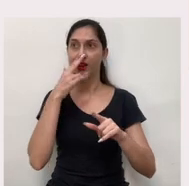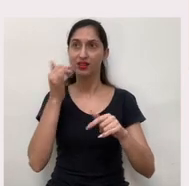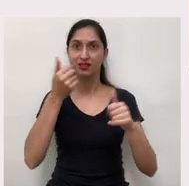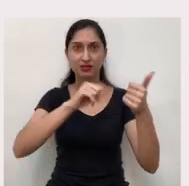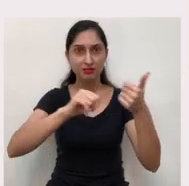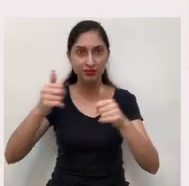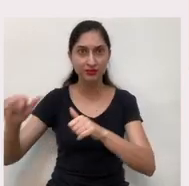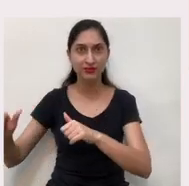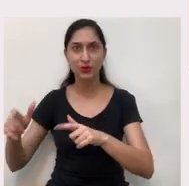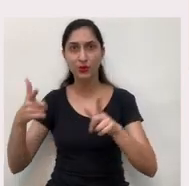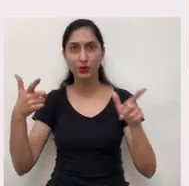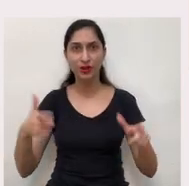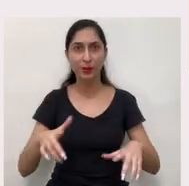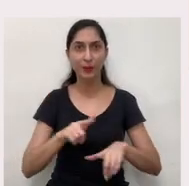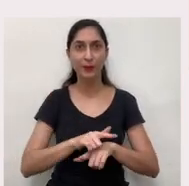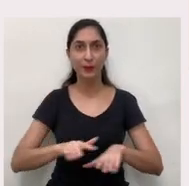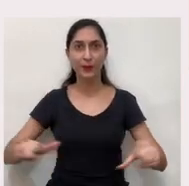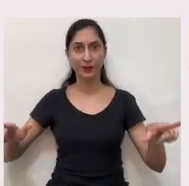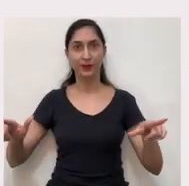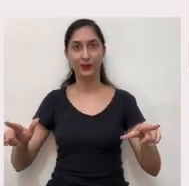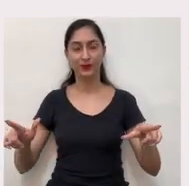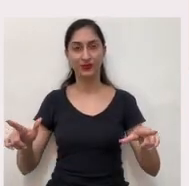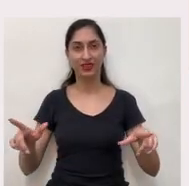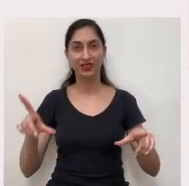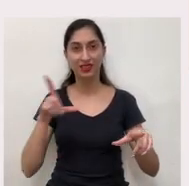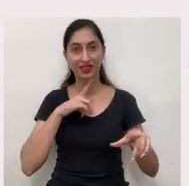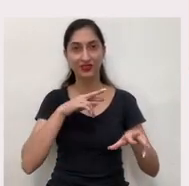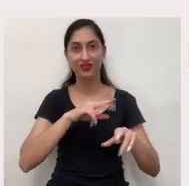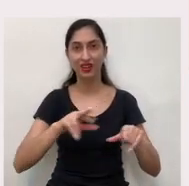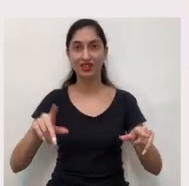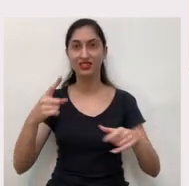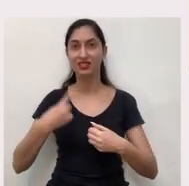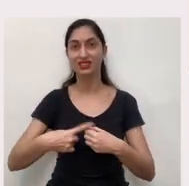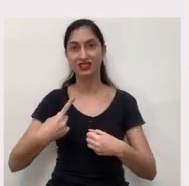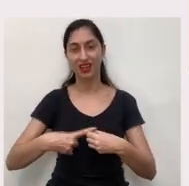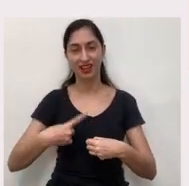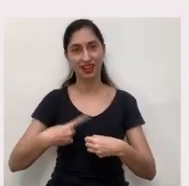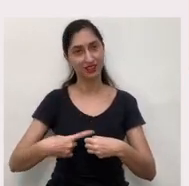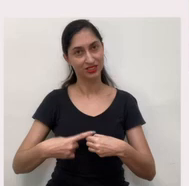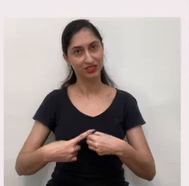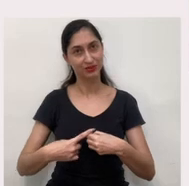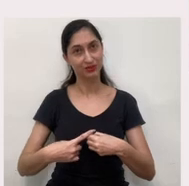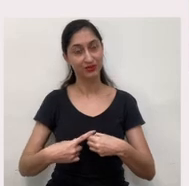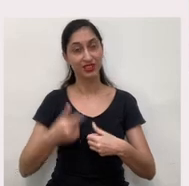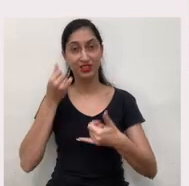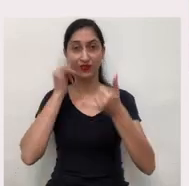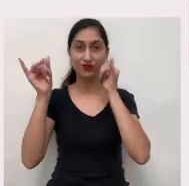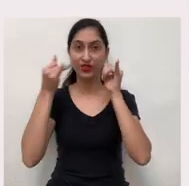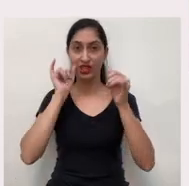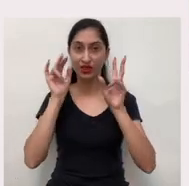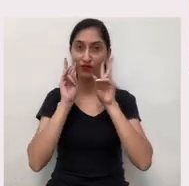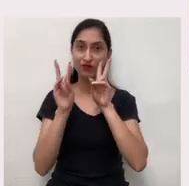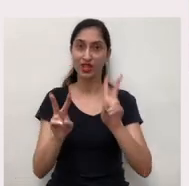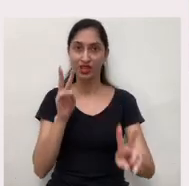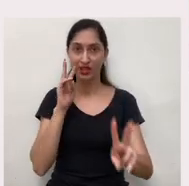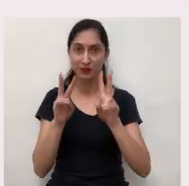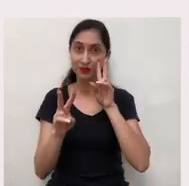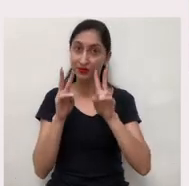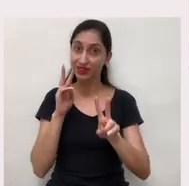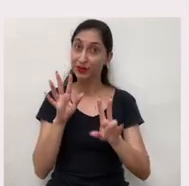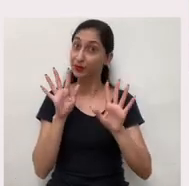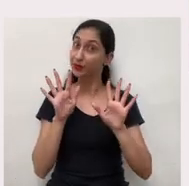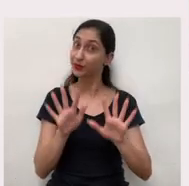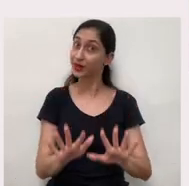examinassem uma página em branco. Muitas são as cidades como Fílide, que evitam os olhares, exceto